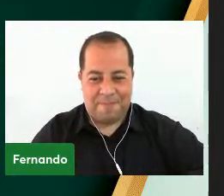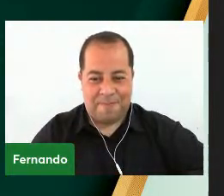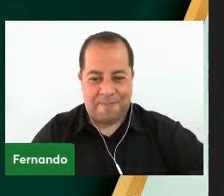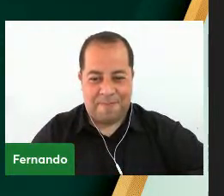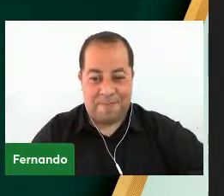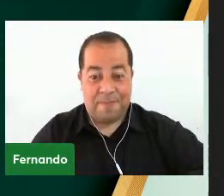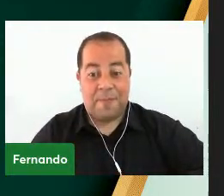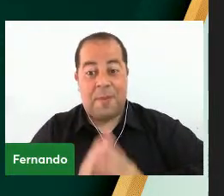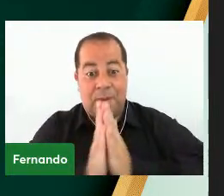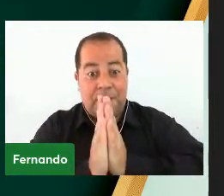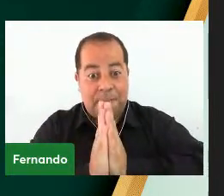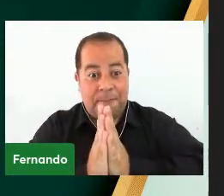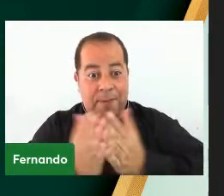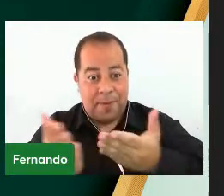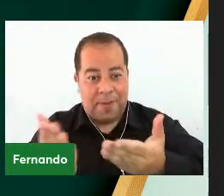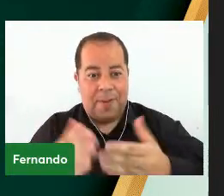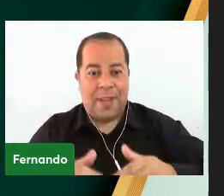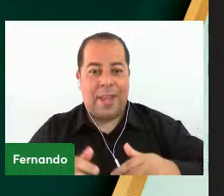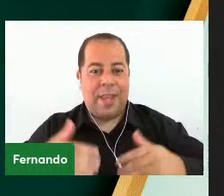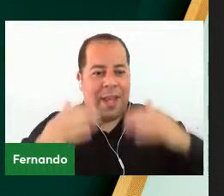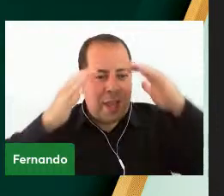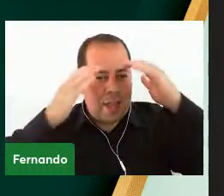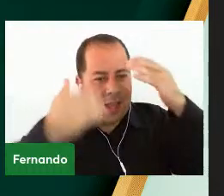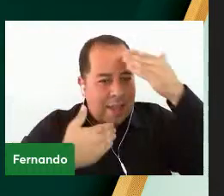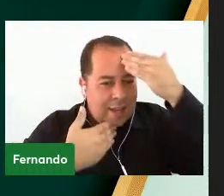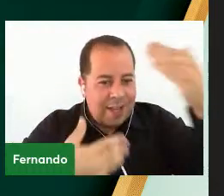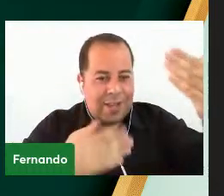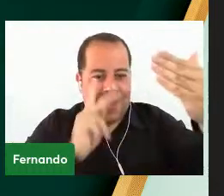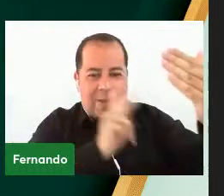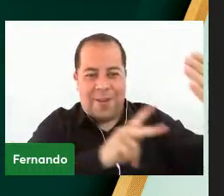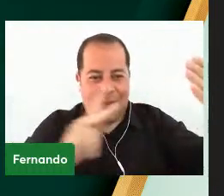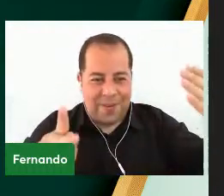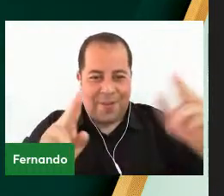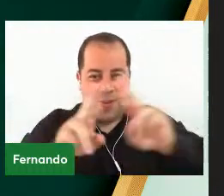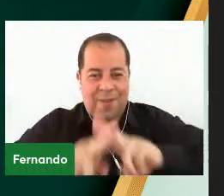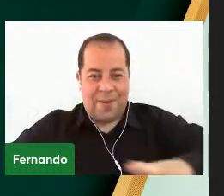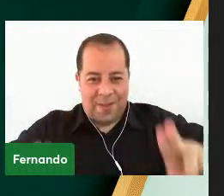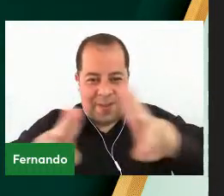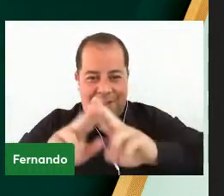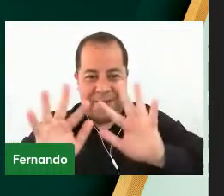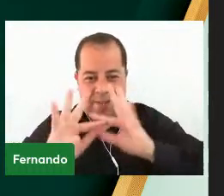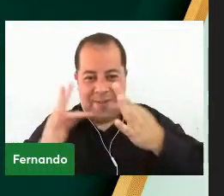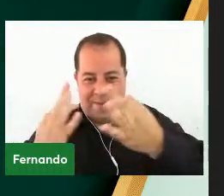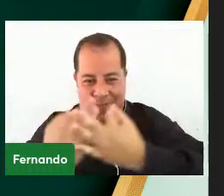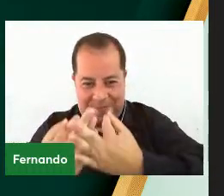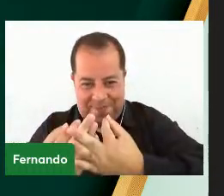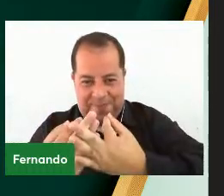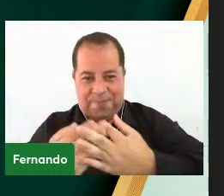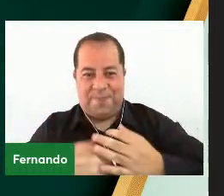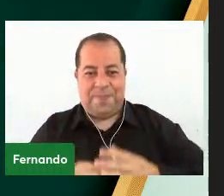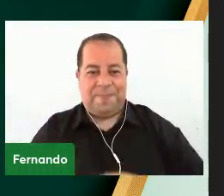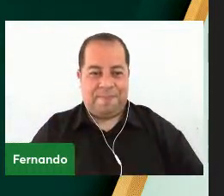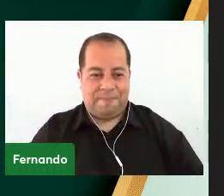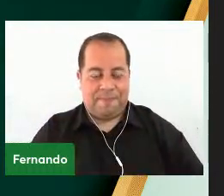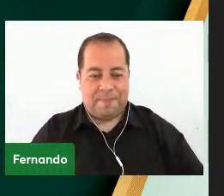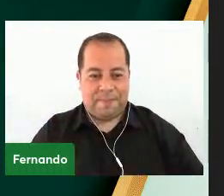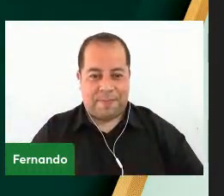Muito obrigado. Agradeço a todos os professores, à universidade e à minha família.